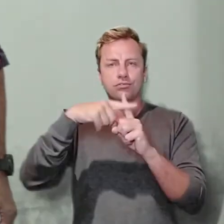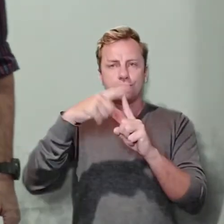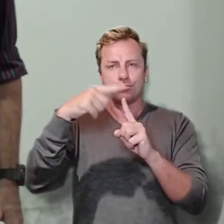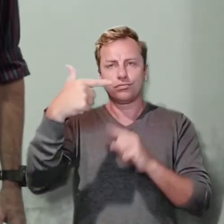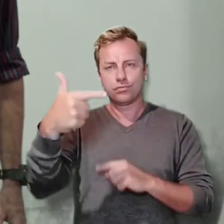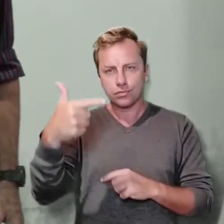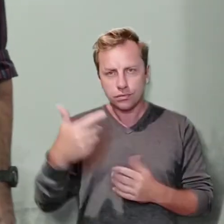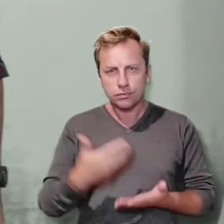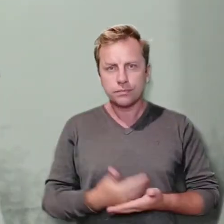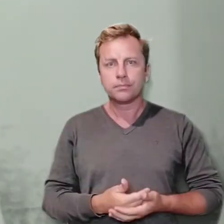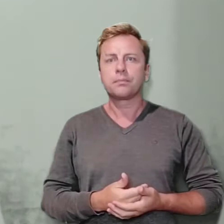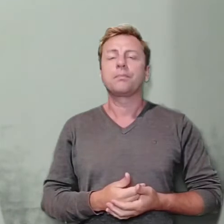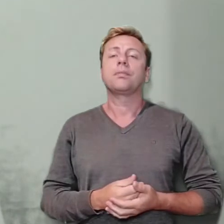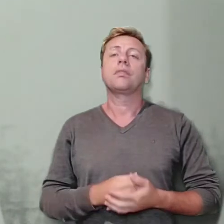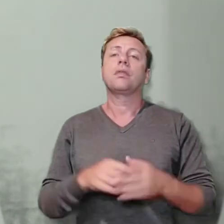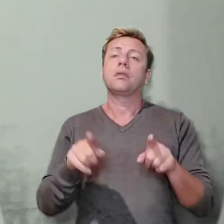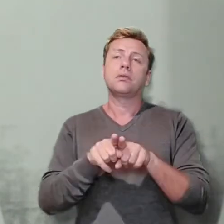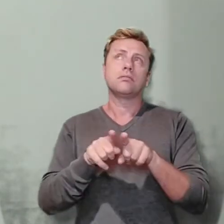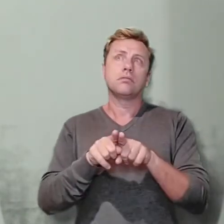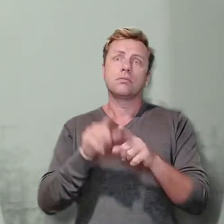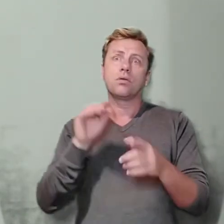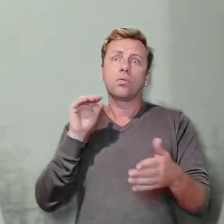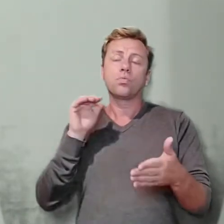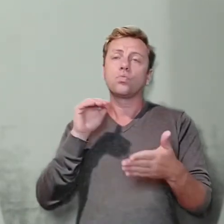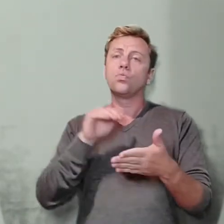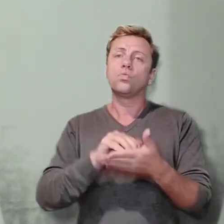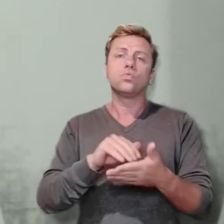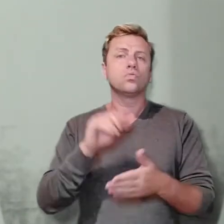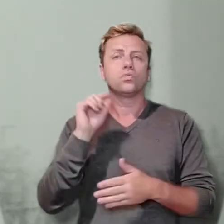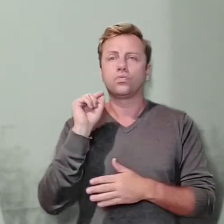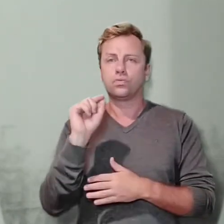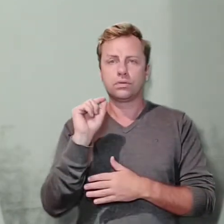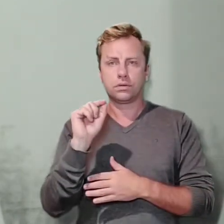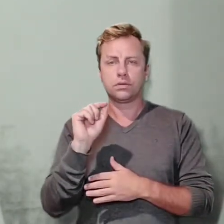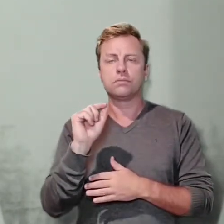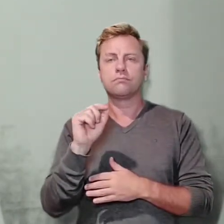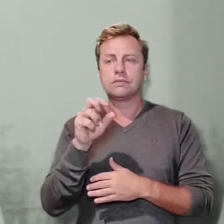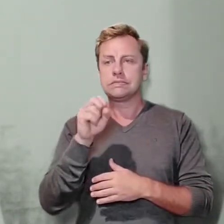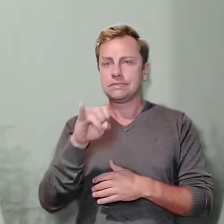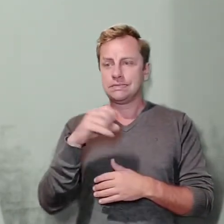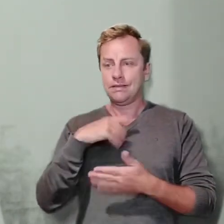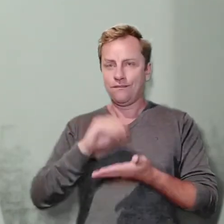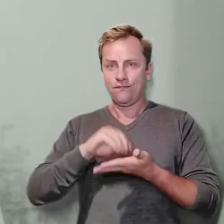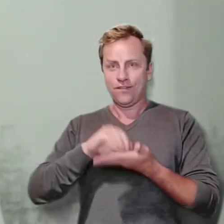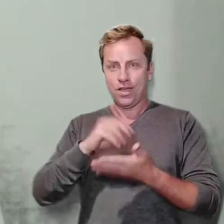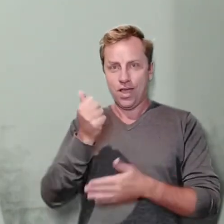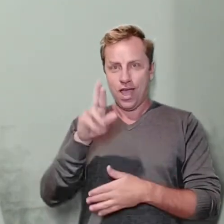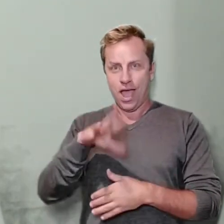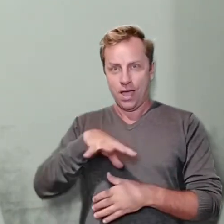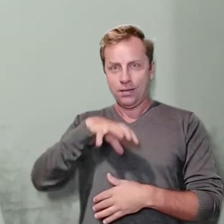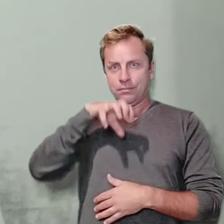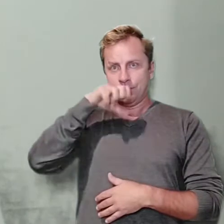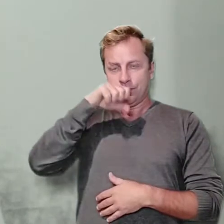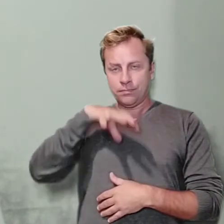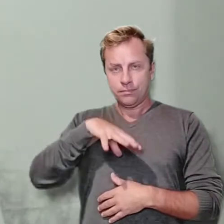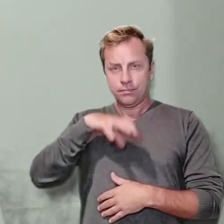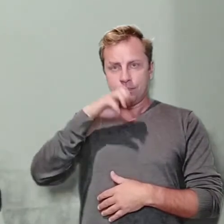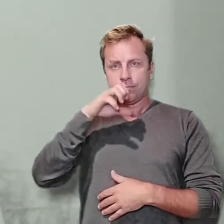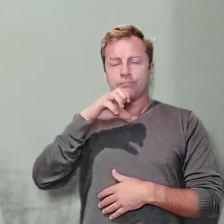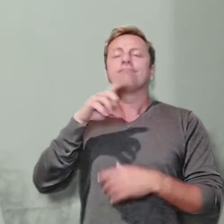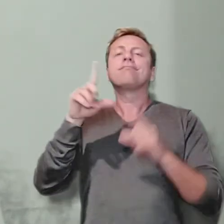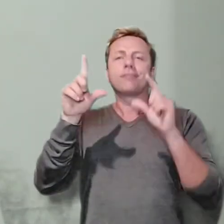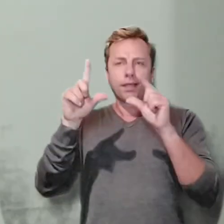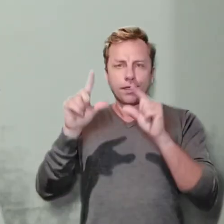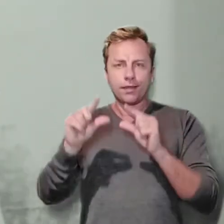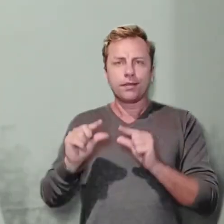2 e, em última instância, quando você está com uma insuficiência respiratória,